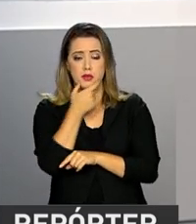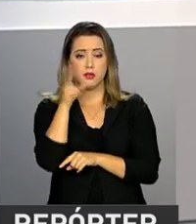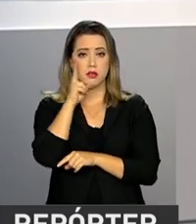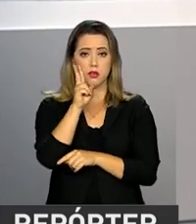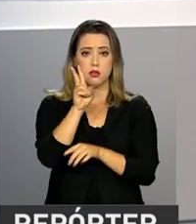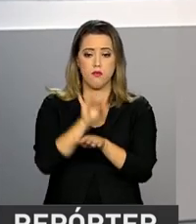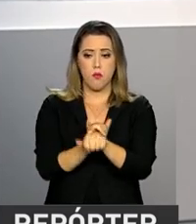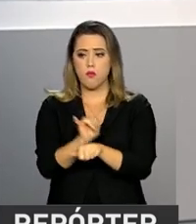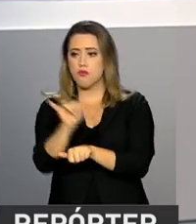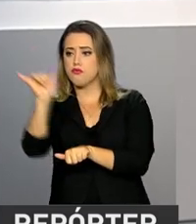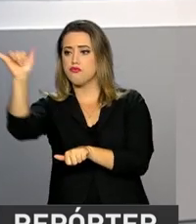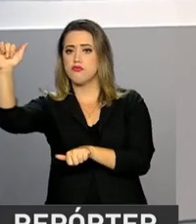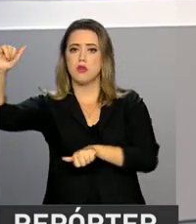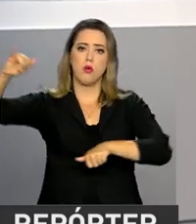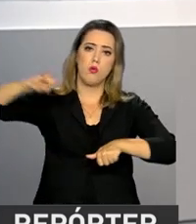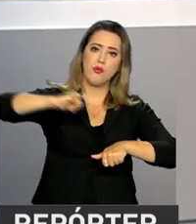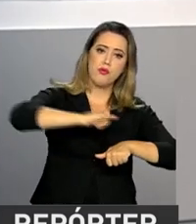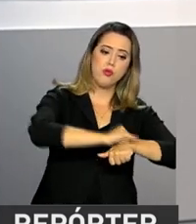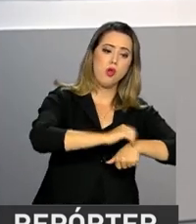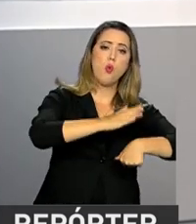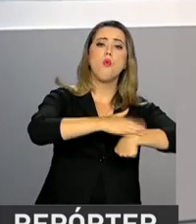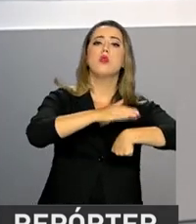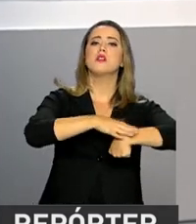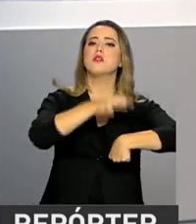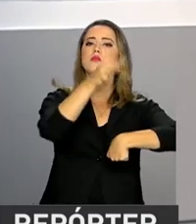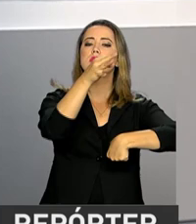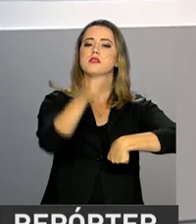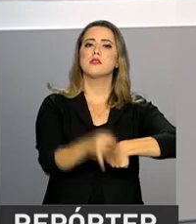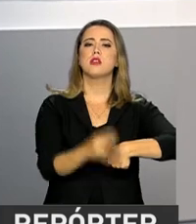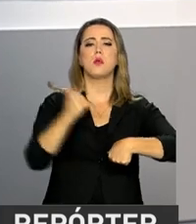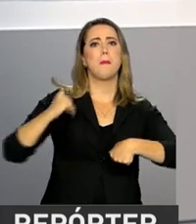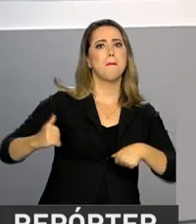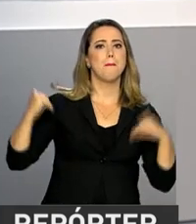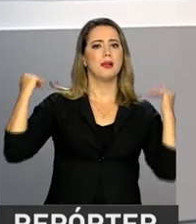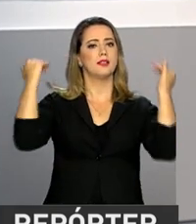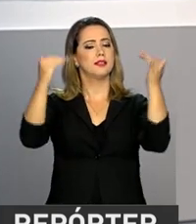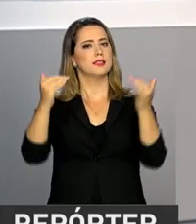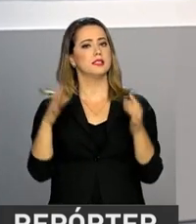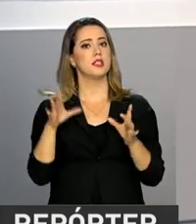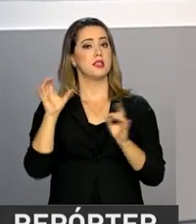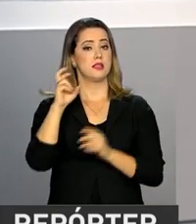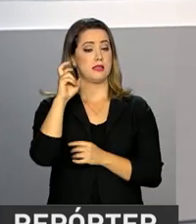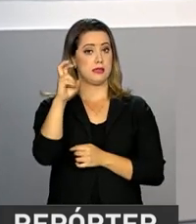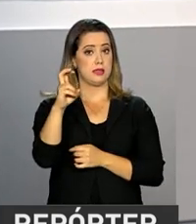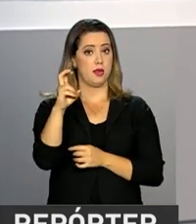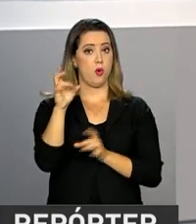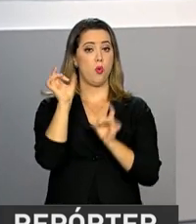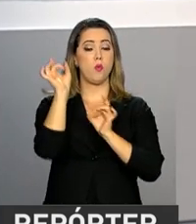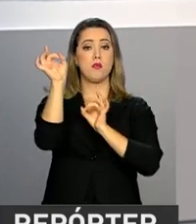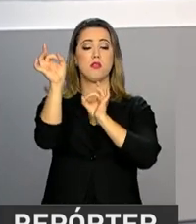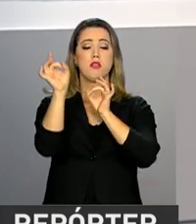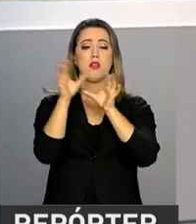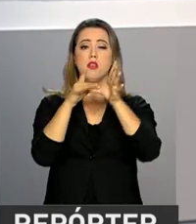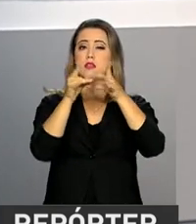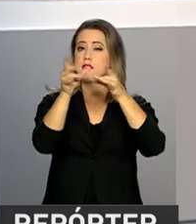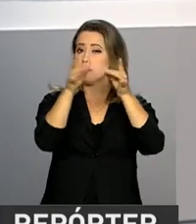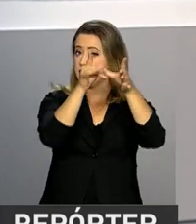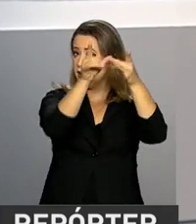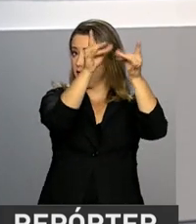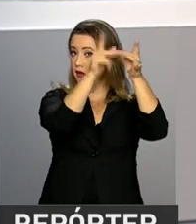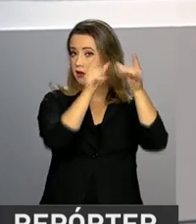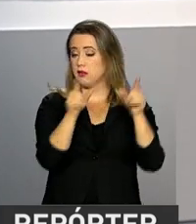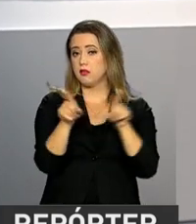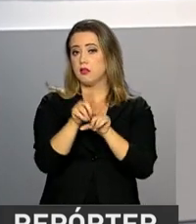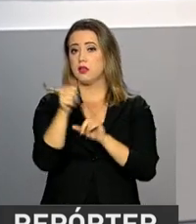vôos esses terminais receberam a classificação máxima com estrelas em vôos operados dentro da margem de